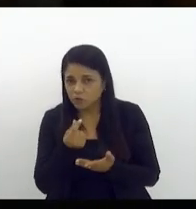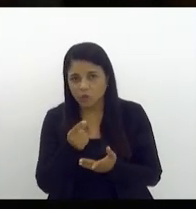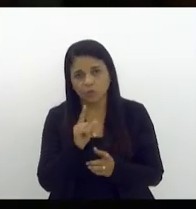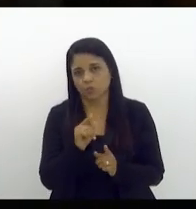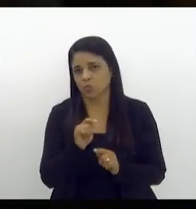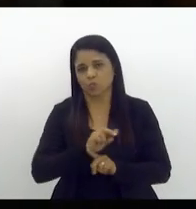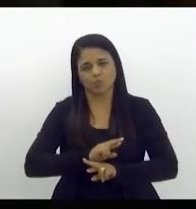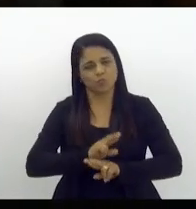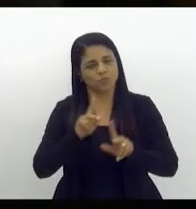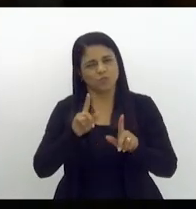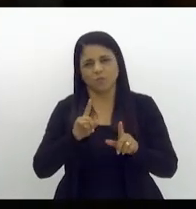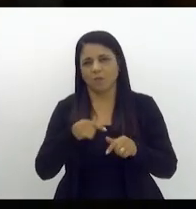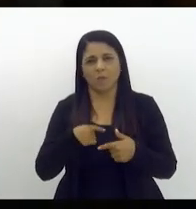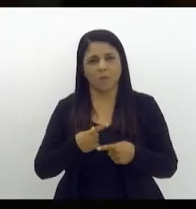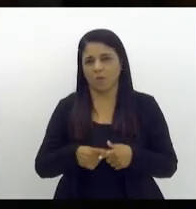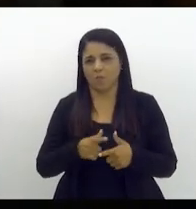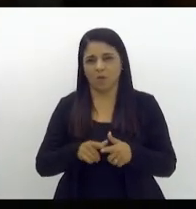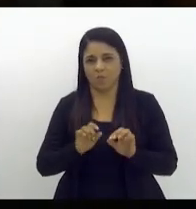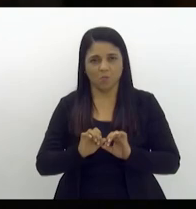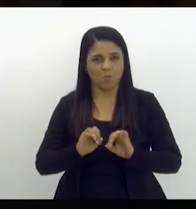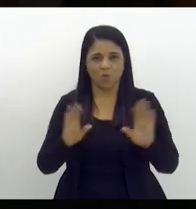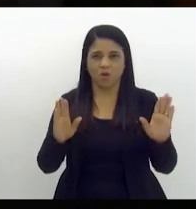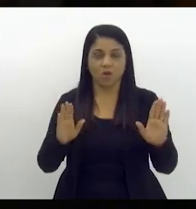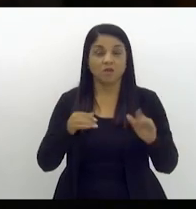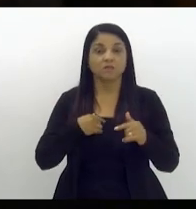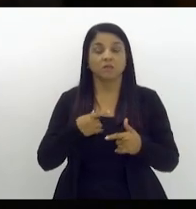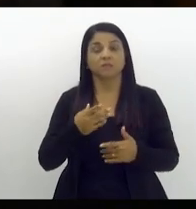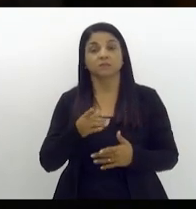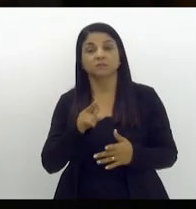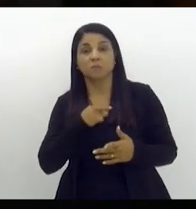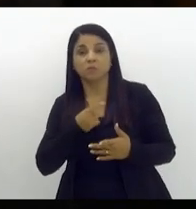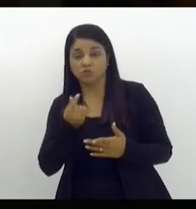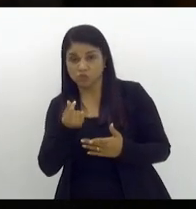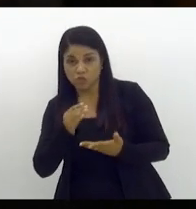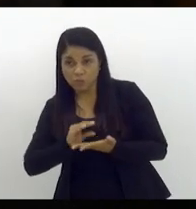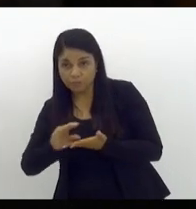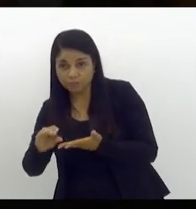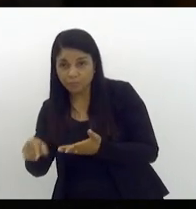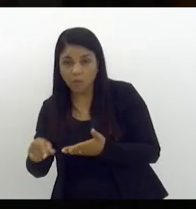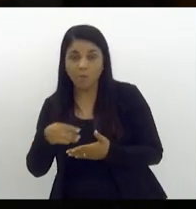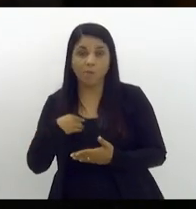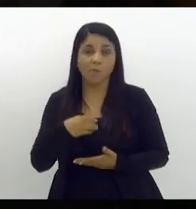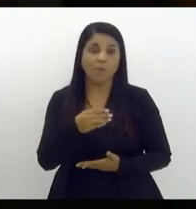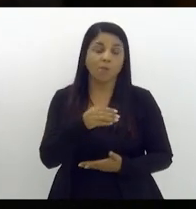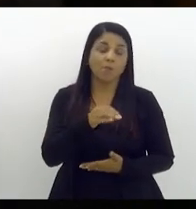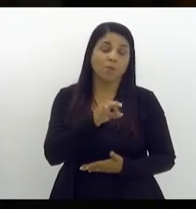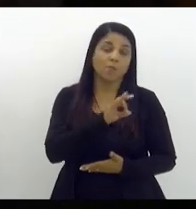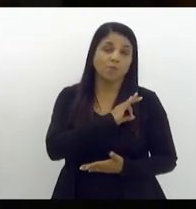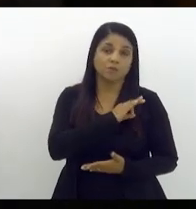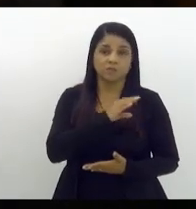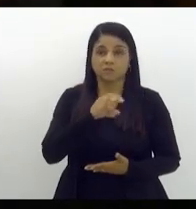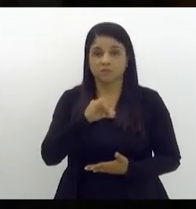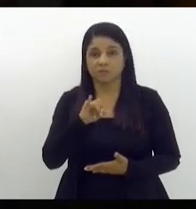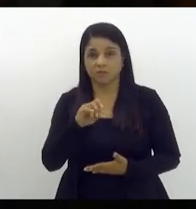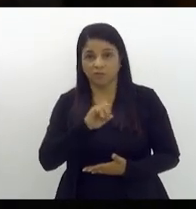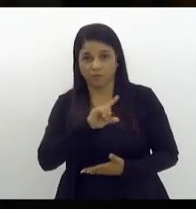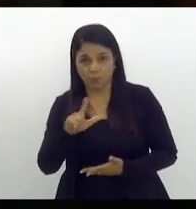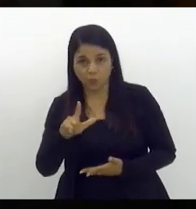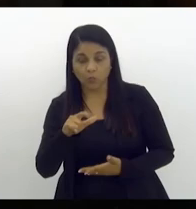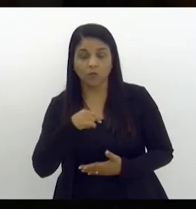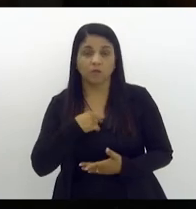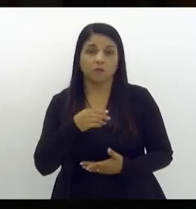bilhões para as polícias civis, para a Polícia Civil e para a Polícia Militar, por que não chega a 1%